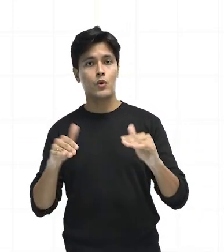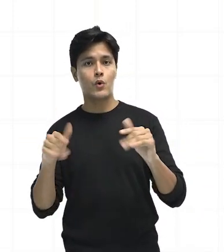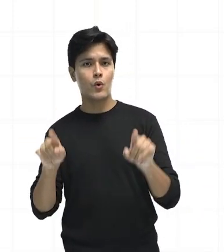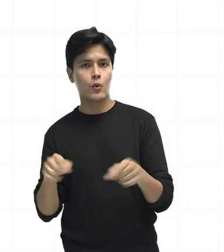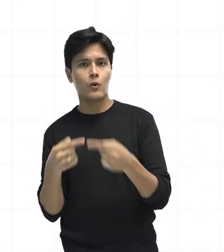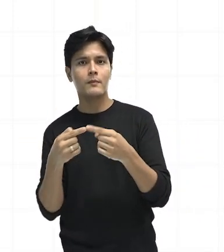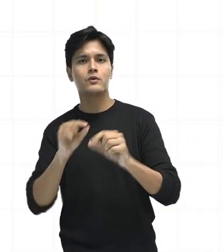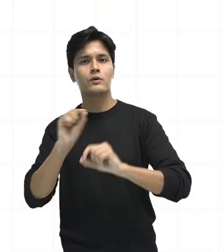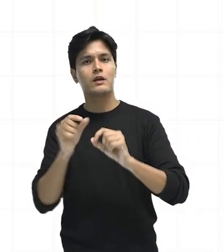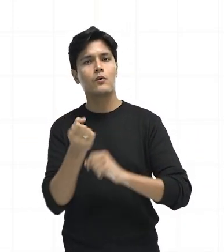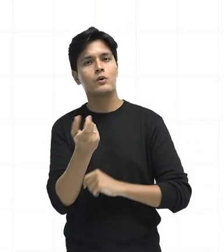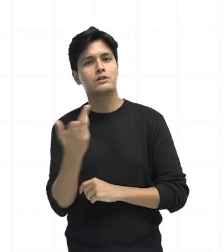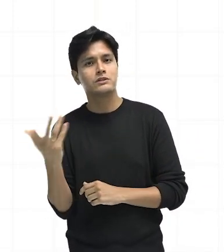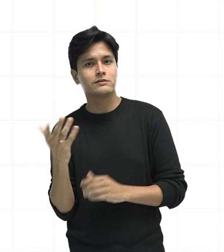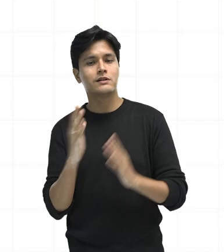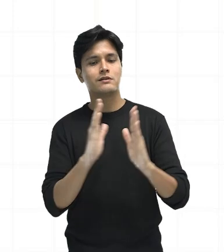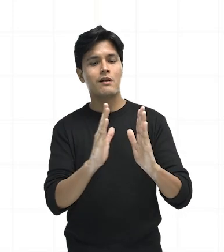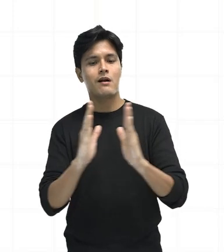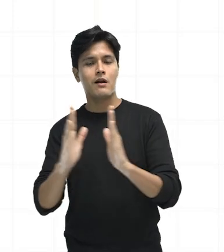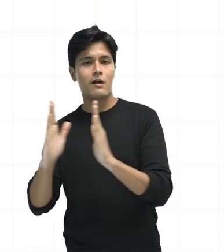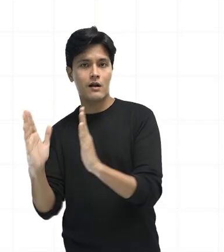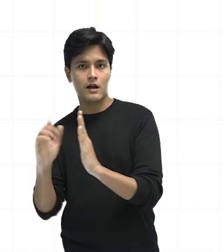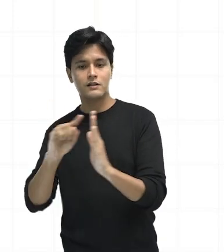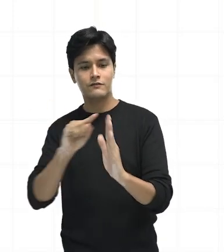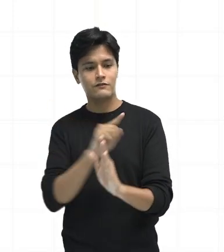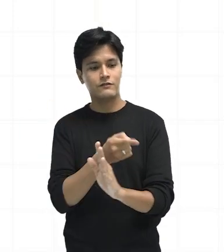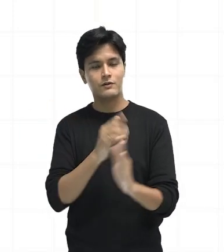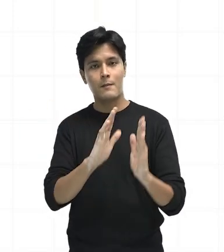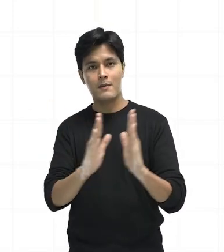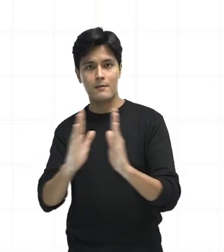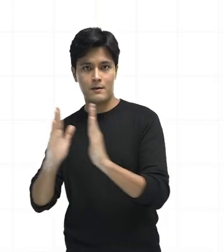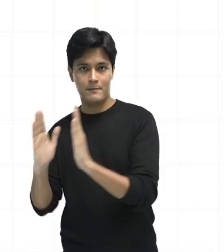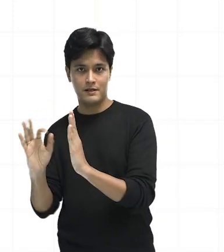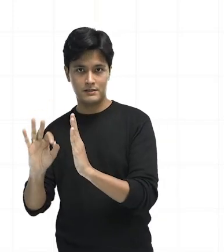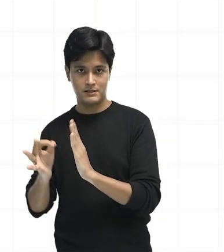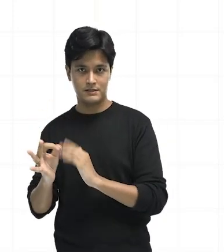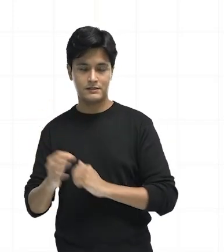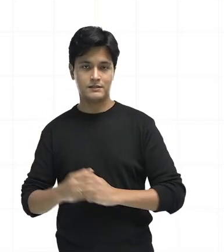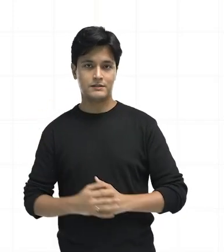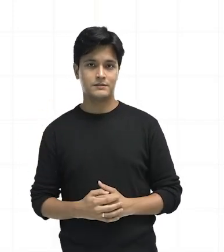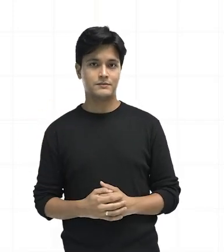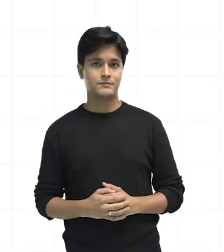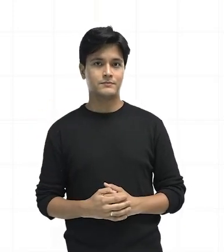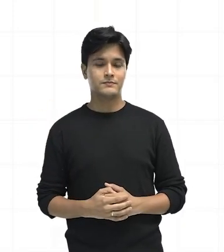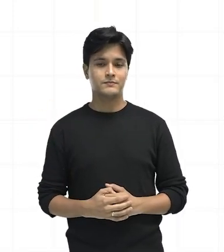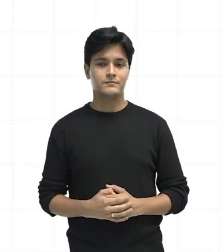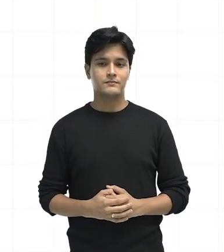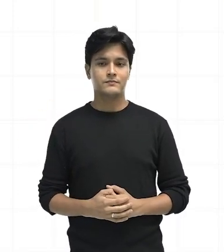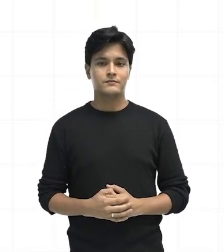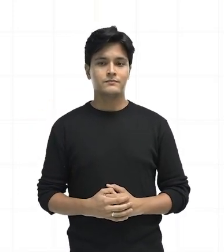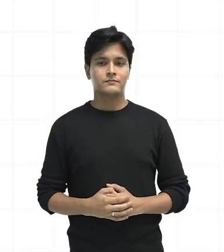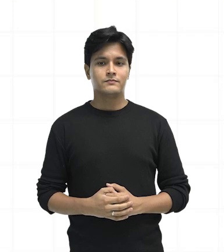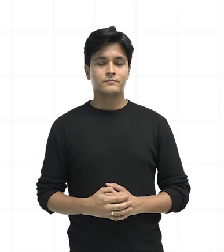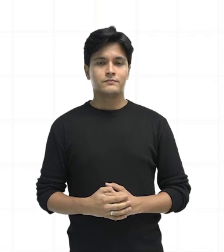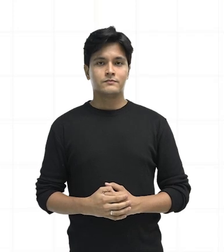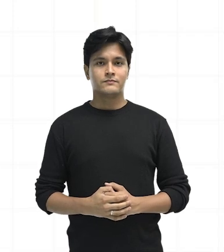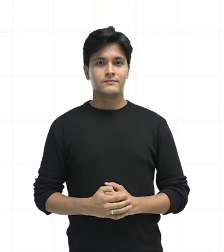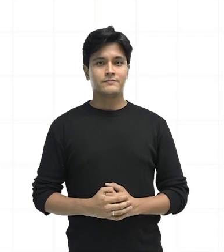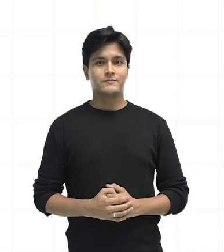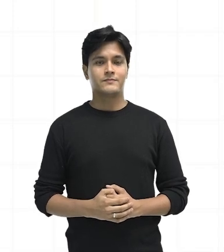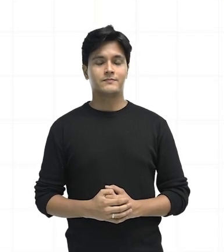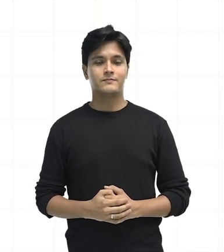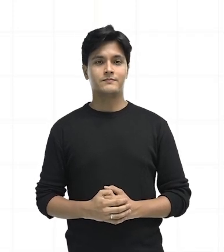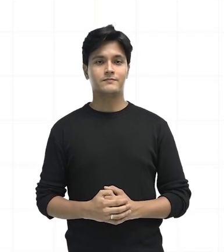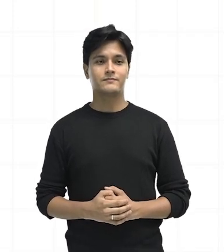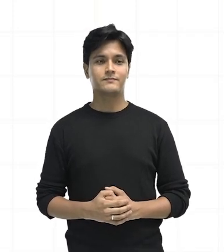que andamos para tornar o número decimal um número inteiro. Então